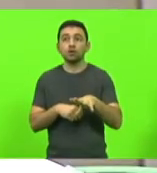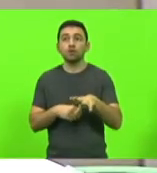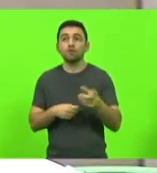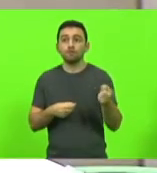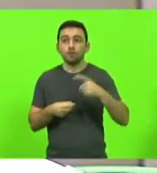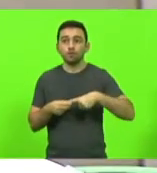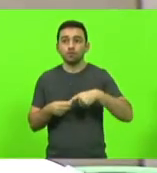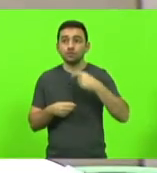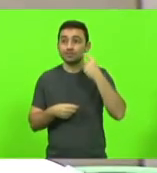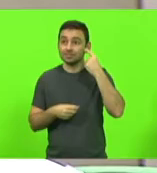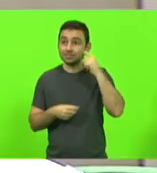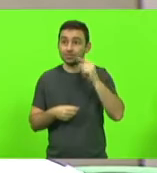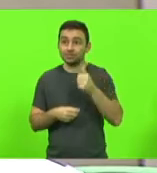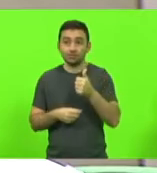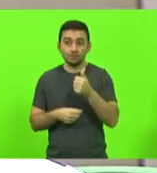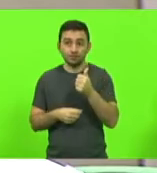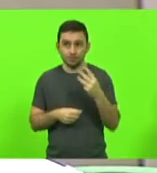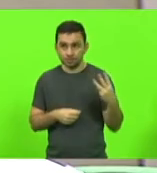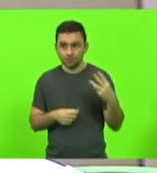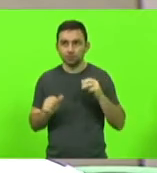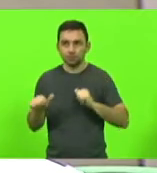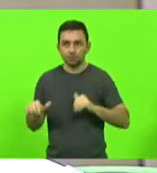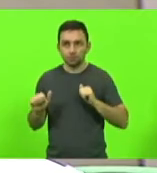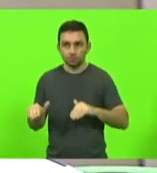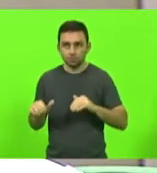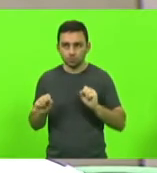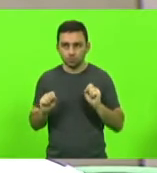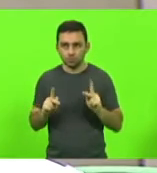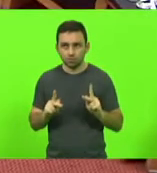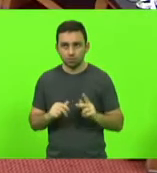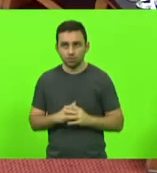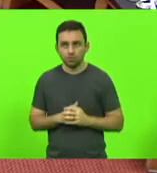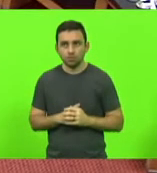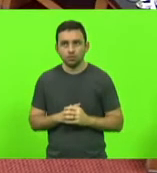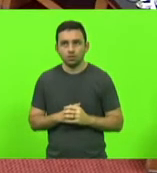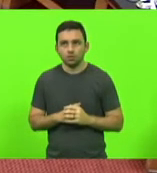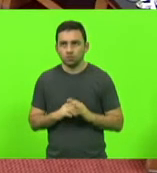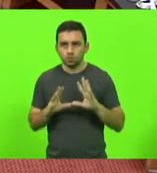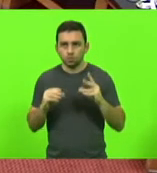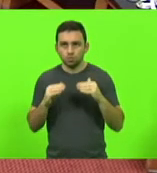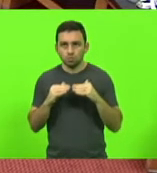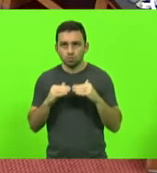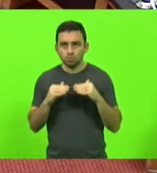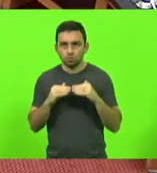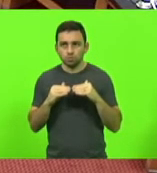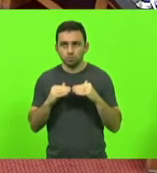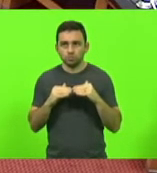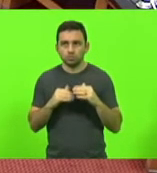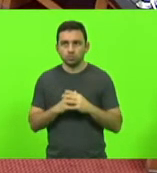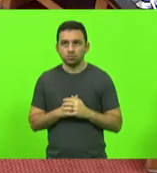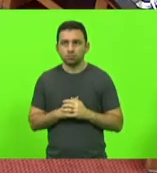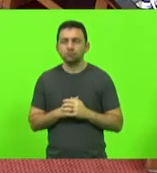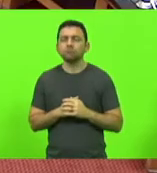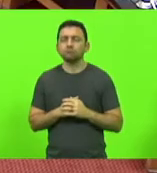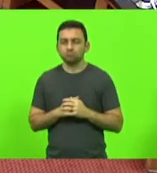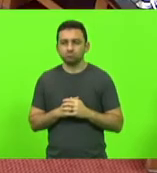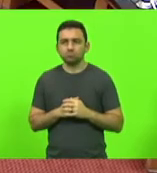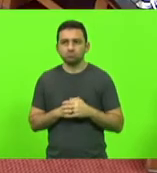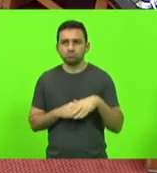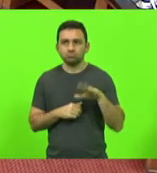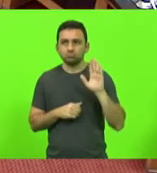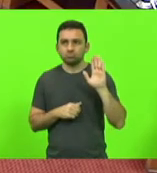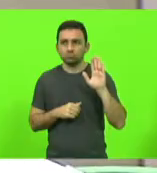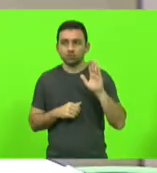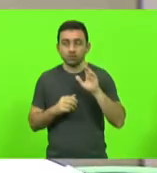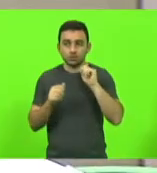dia 13 de setembro. Todo mundo de acordo? De acordo, okay. Presidente. Deliberado. Peço